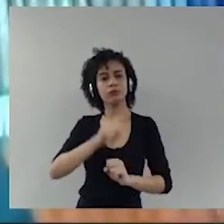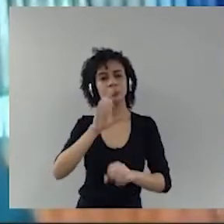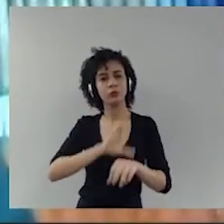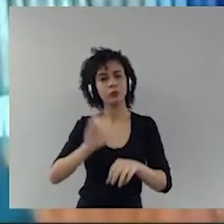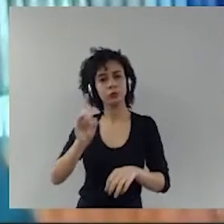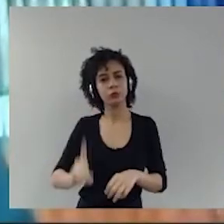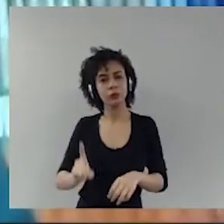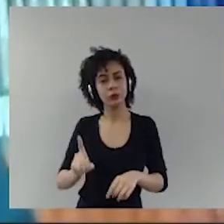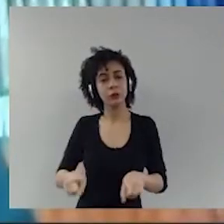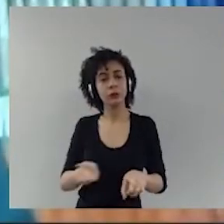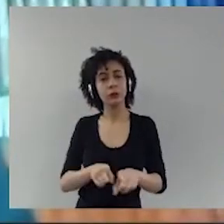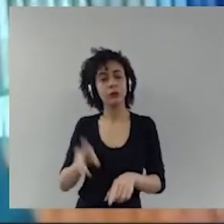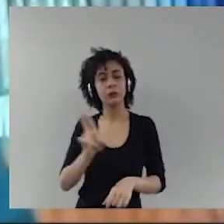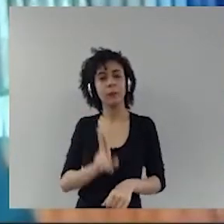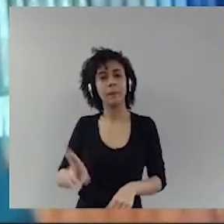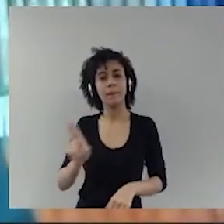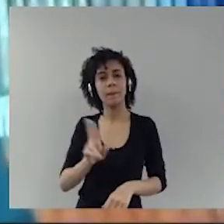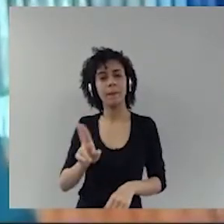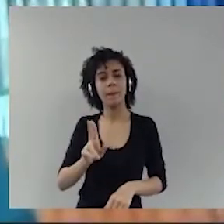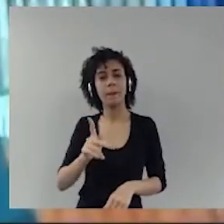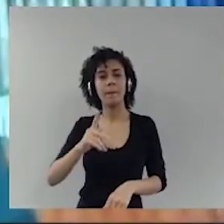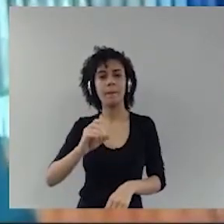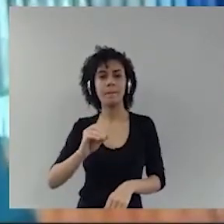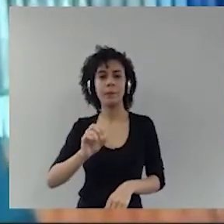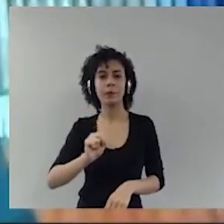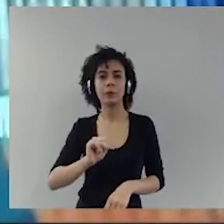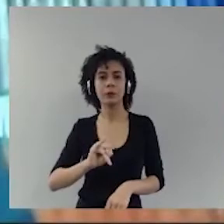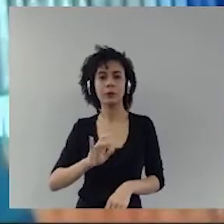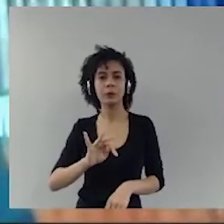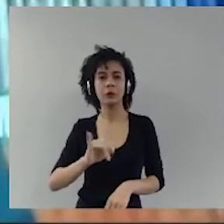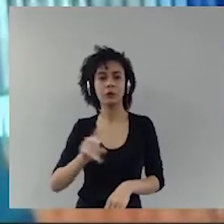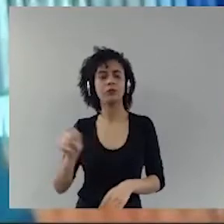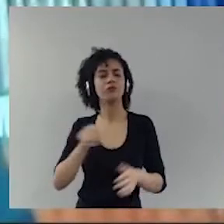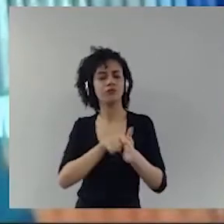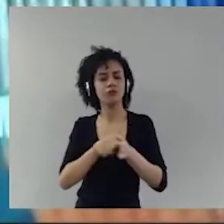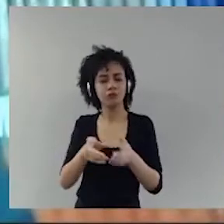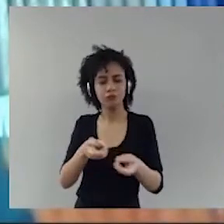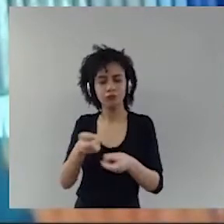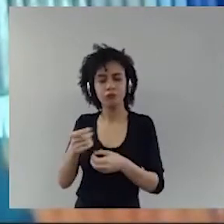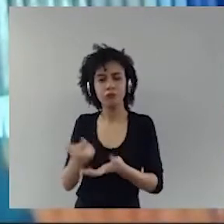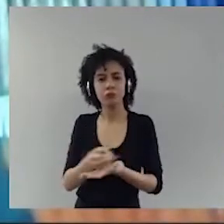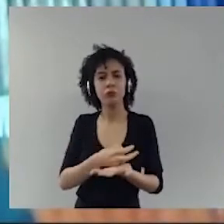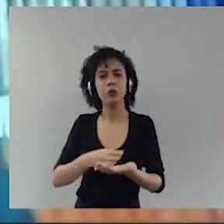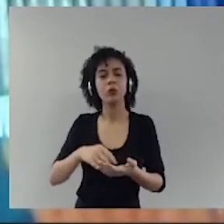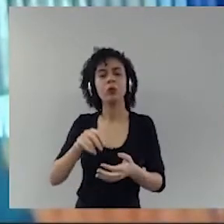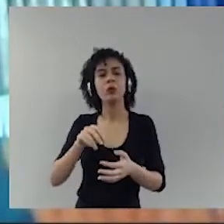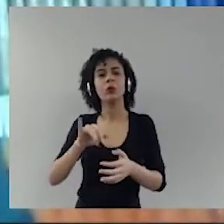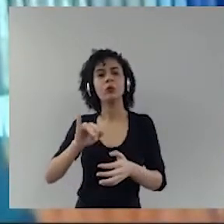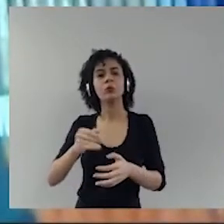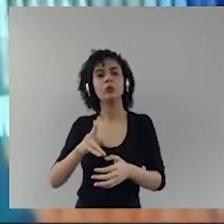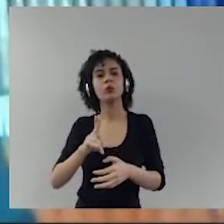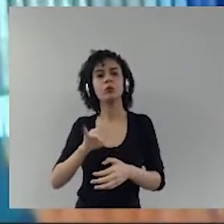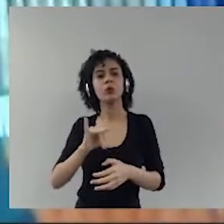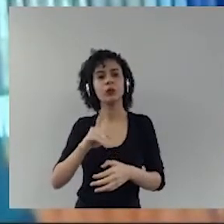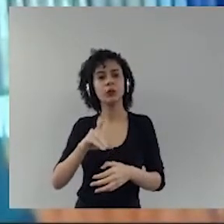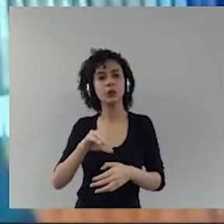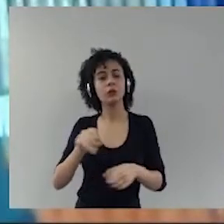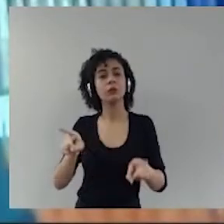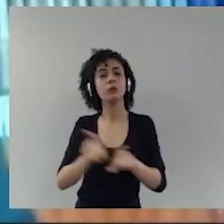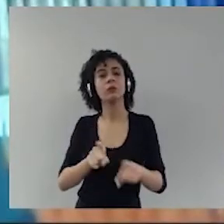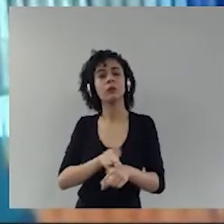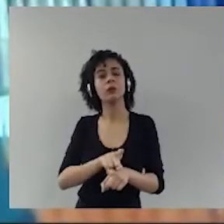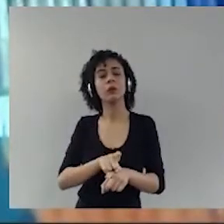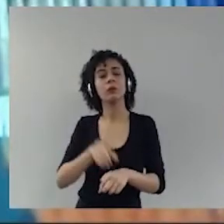bacellar e na universidade positivo consultor jurídico aposentado do tribunal de contas do estado do paraná e